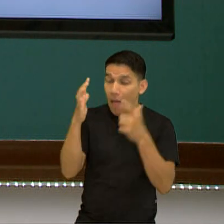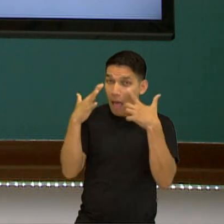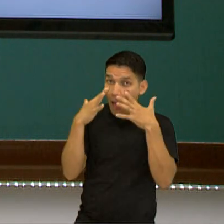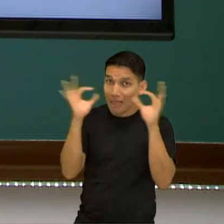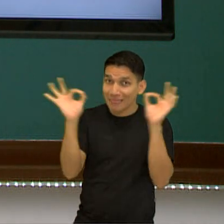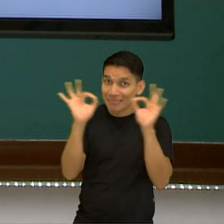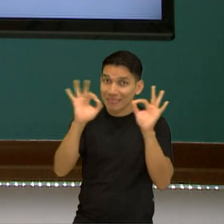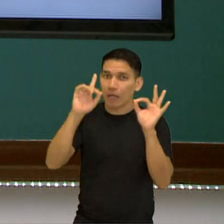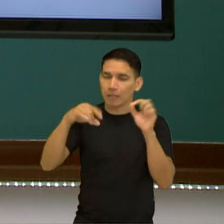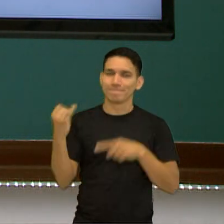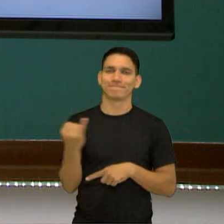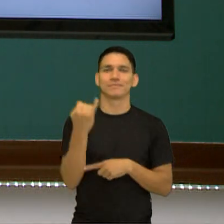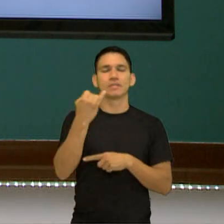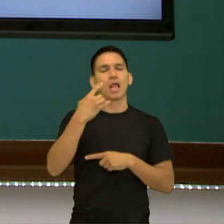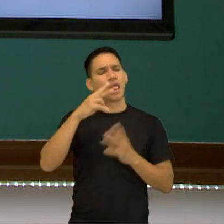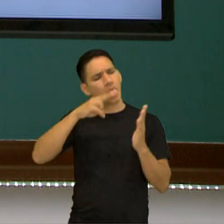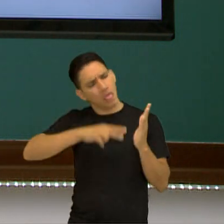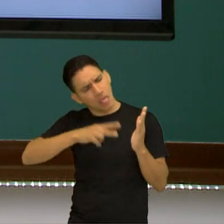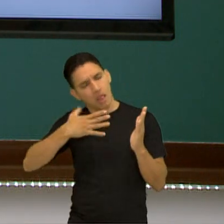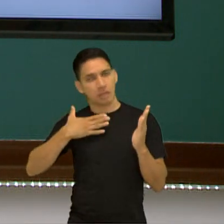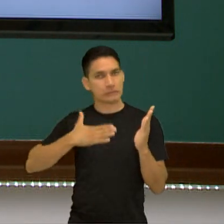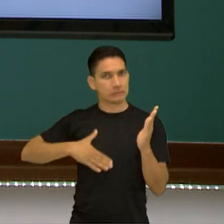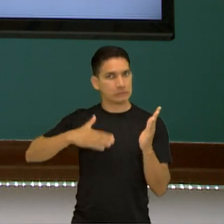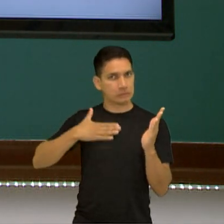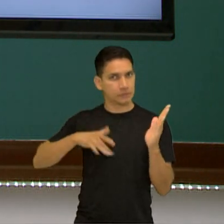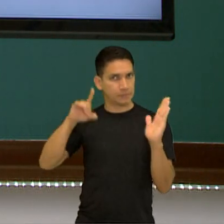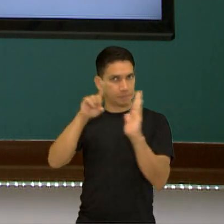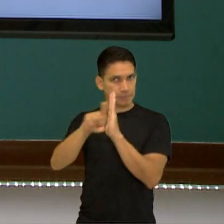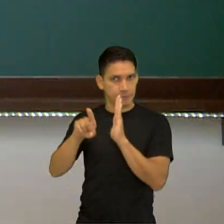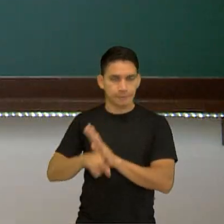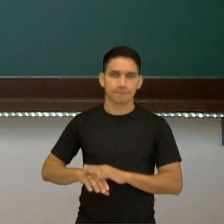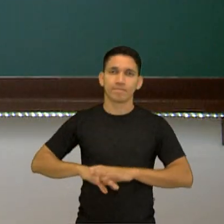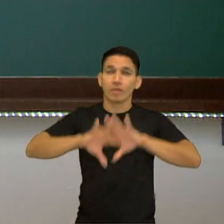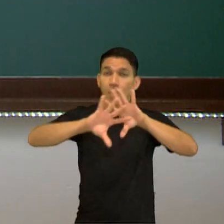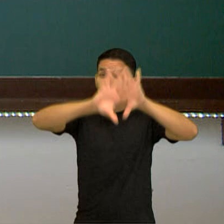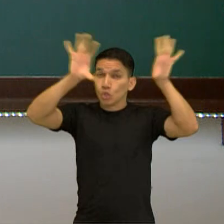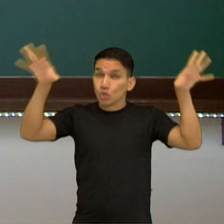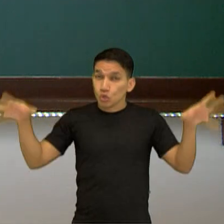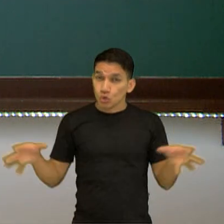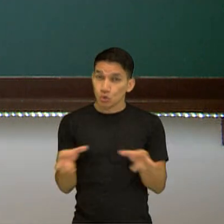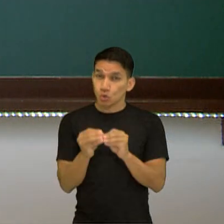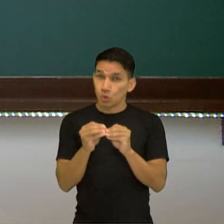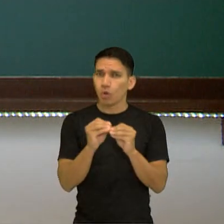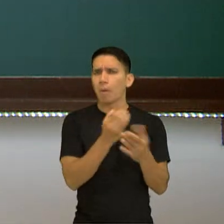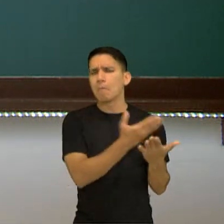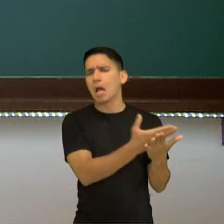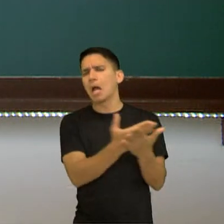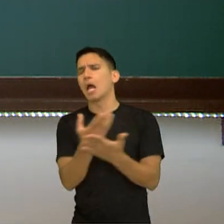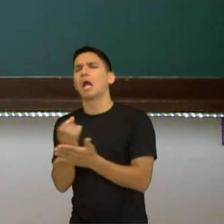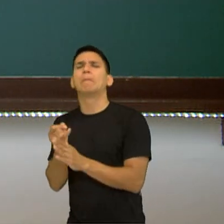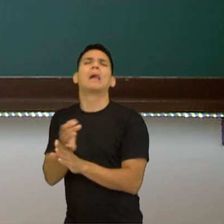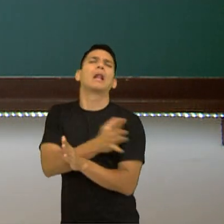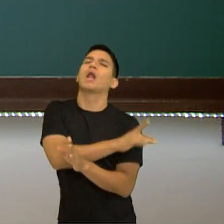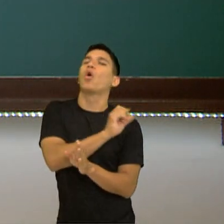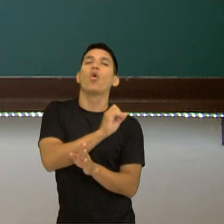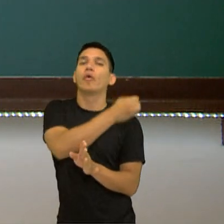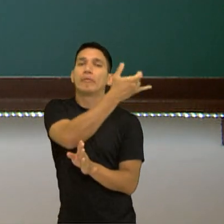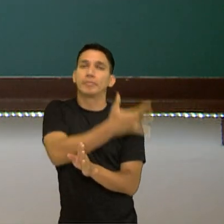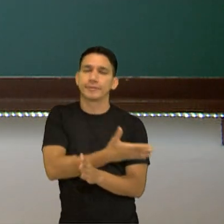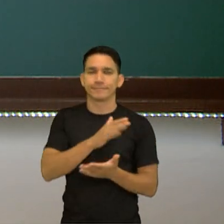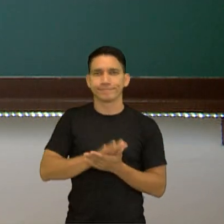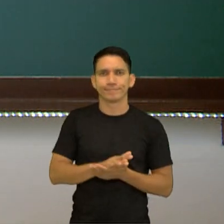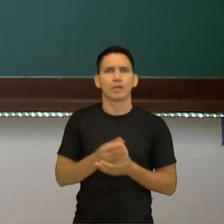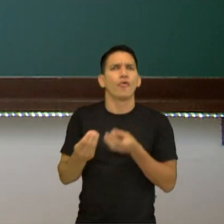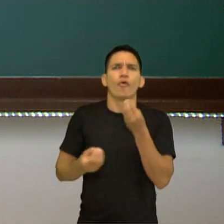ler com bastante calma as questões que vão aparecendo. Então, nessa nossa aula de hoje, o que nós falamos? Falamos um pouquinho sobre o